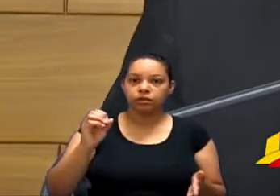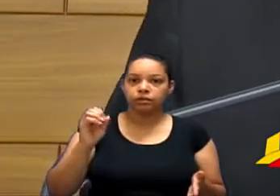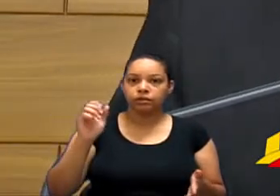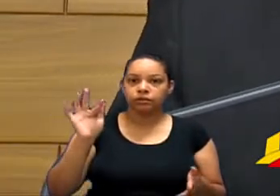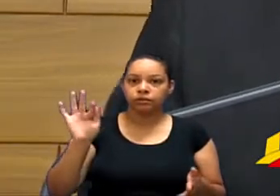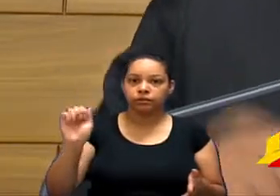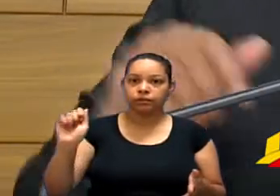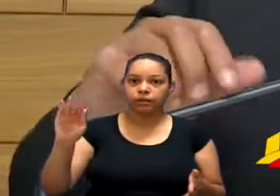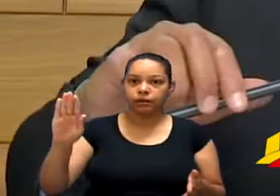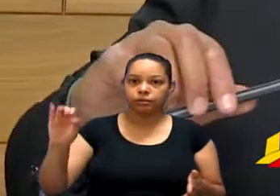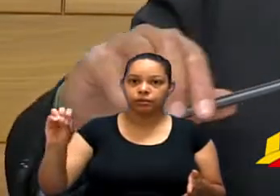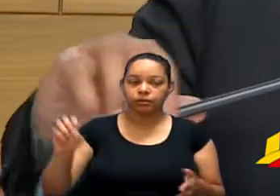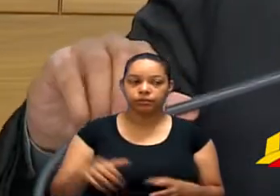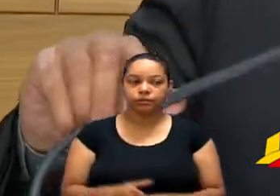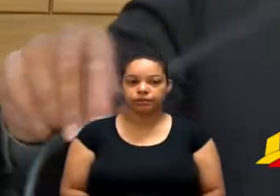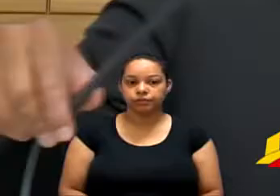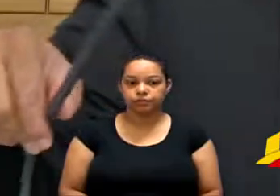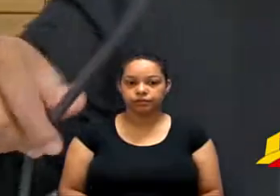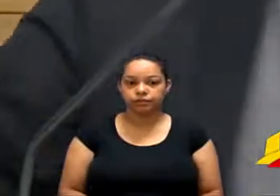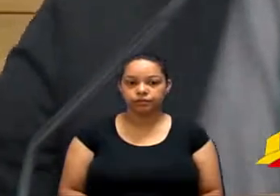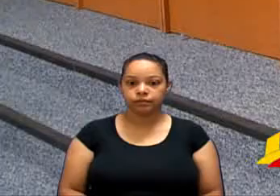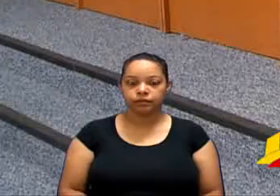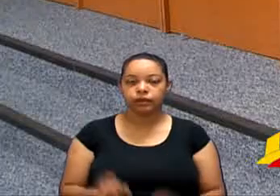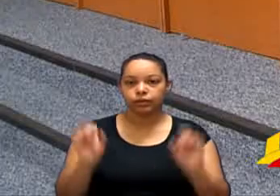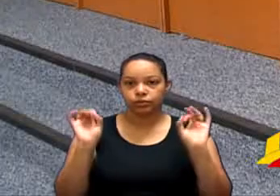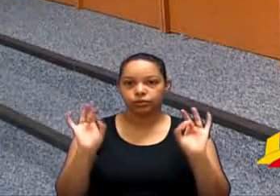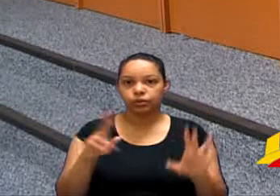Por enquanto é só presidente